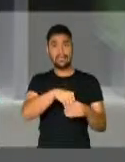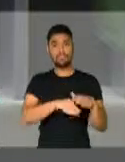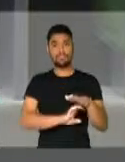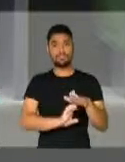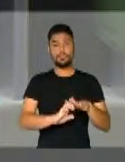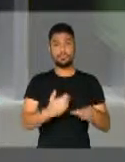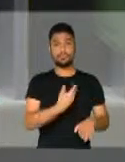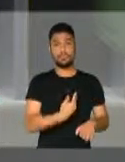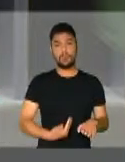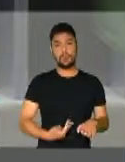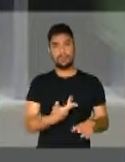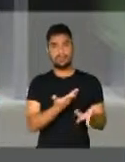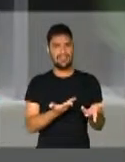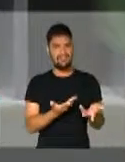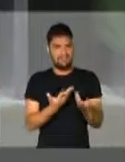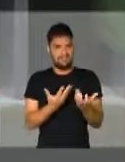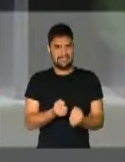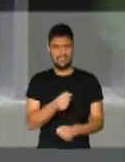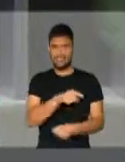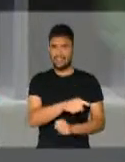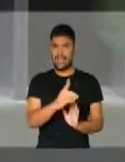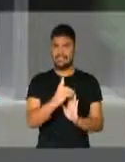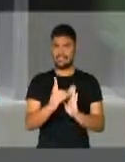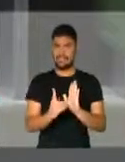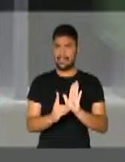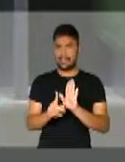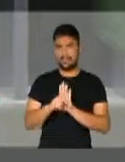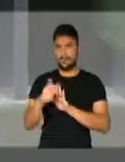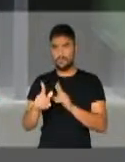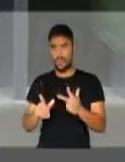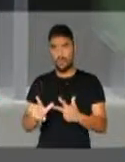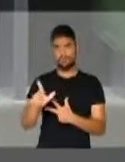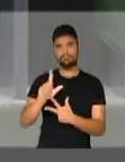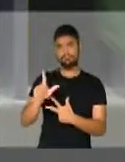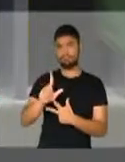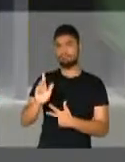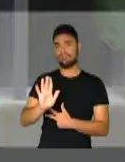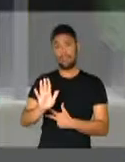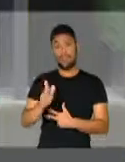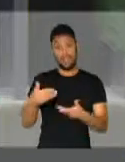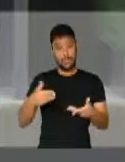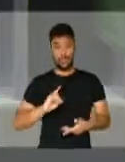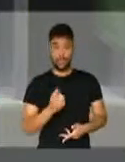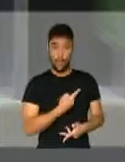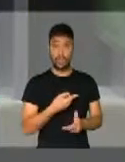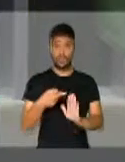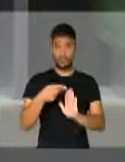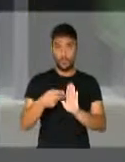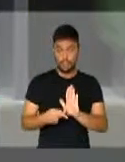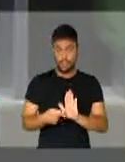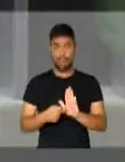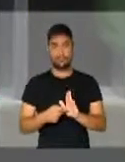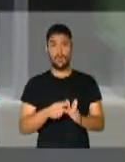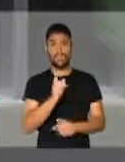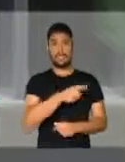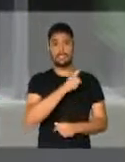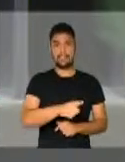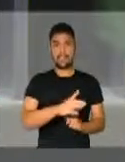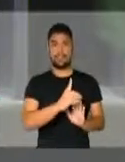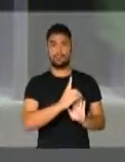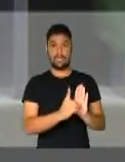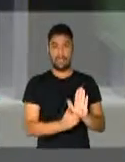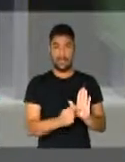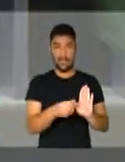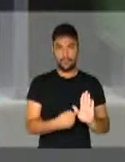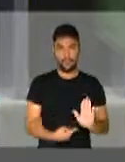isso. Esse projeto de decreto legislativo susta esses efeitos, corrige uma inconstitucionalidade